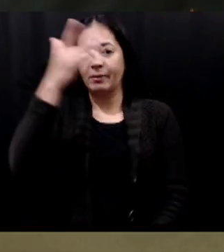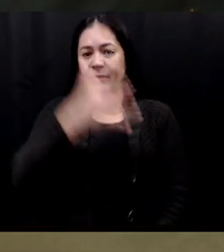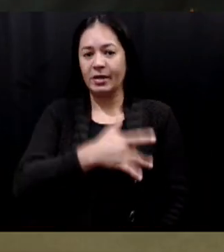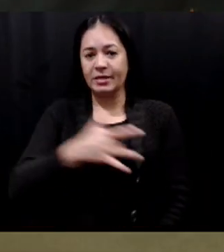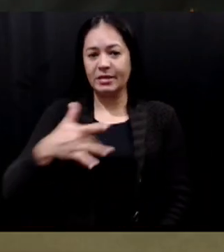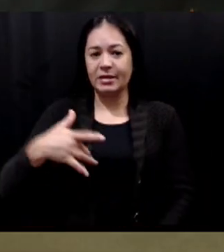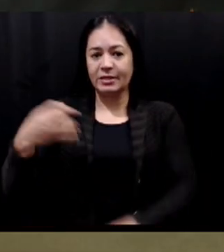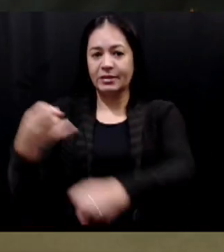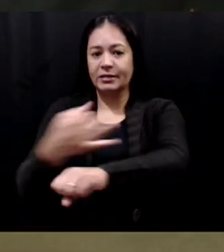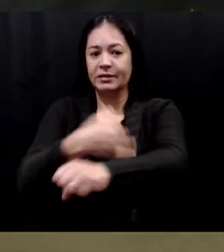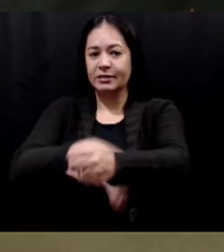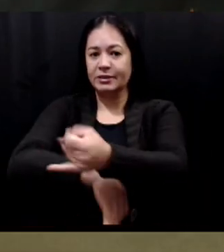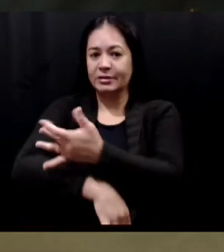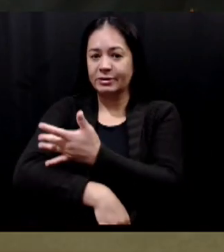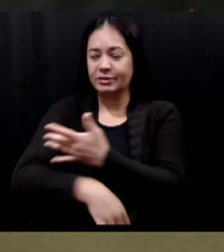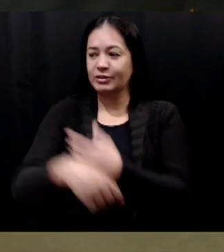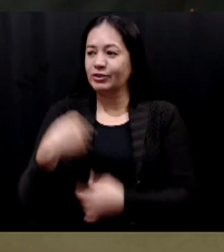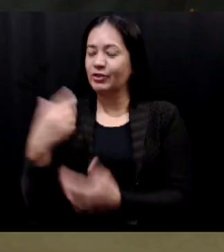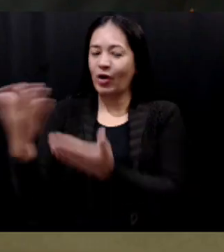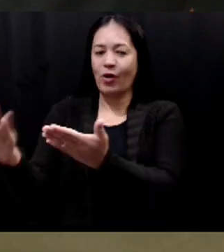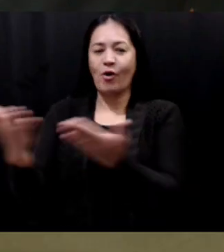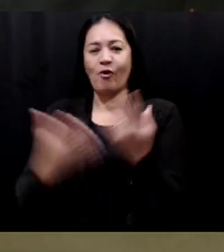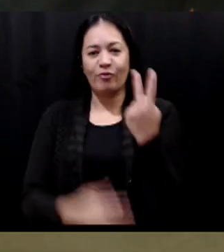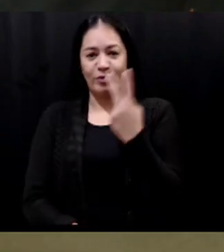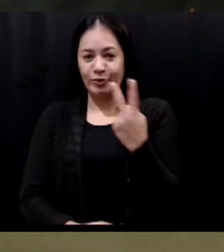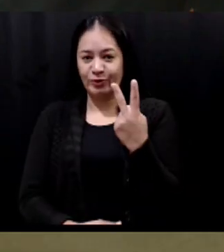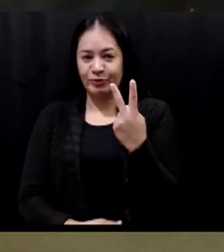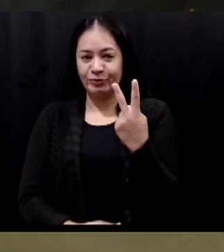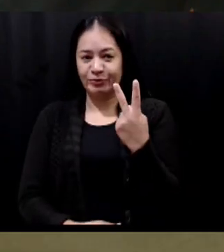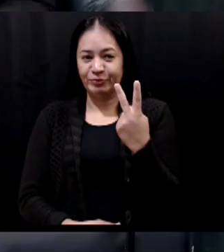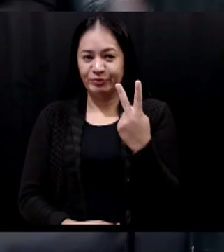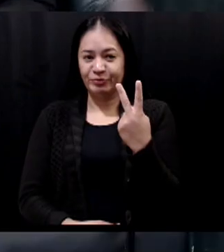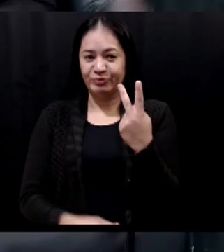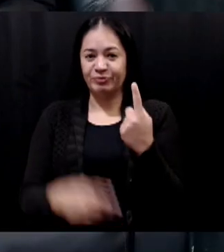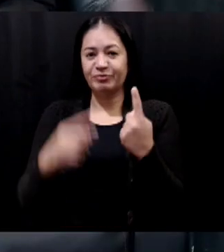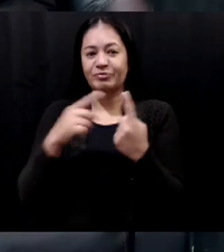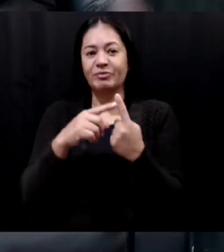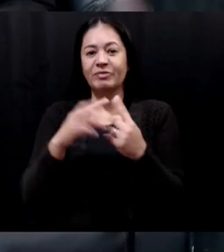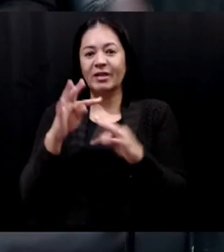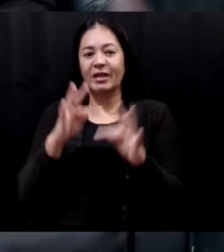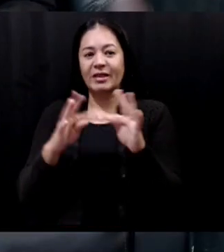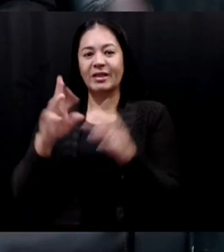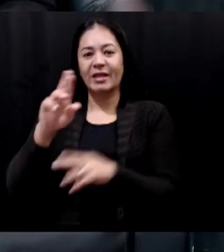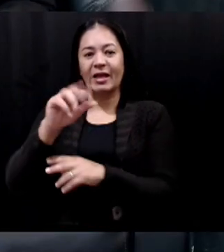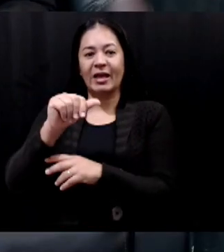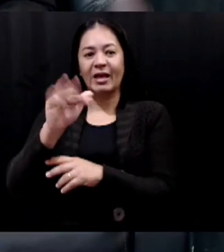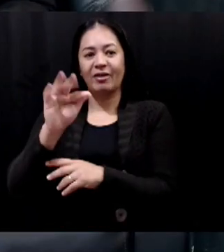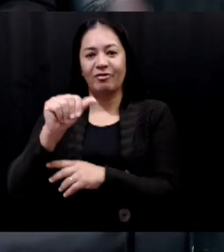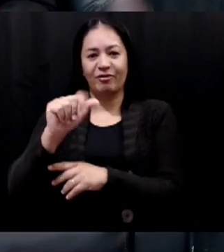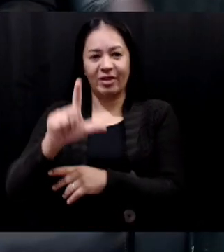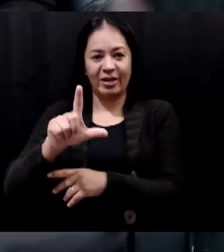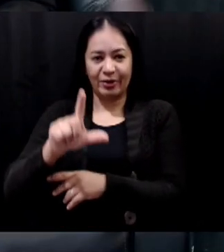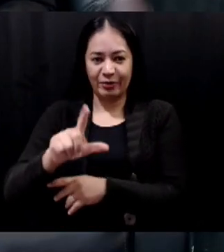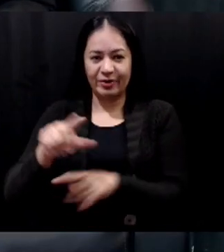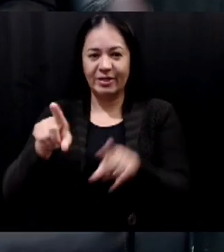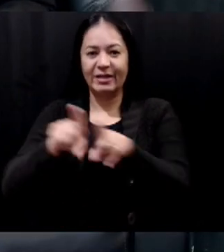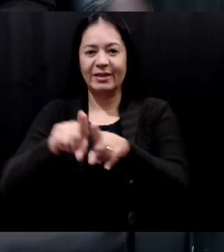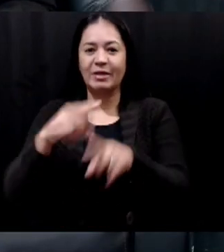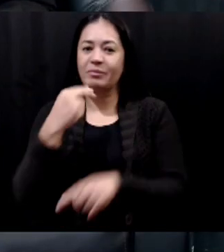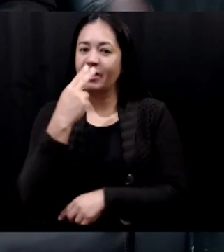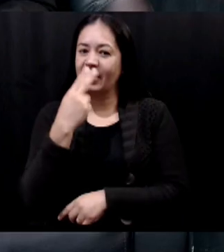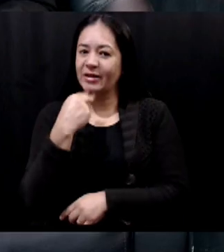dois convidados muito especiais, o hipnoterapeuta Rafael e também a nutricionista clínica,